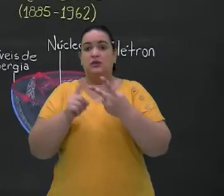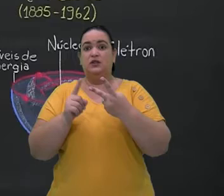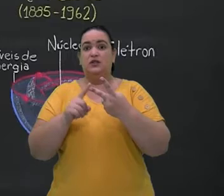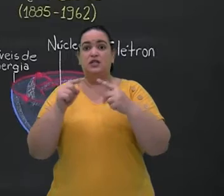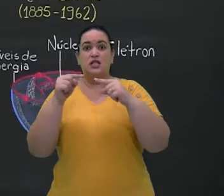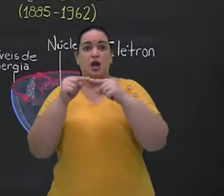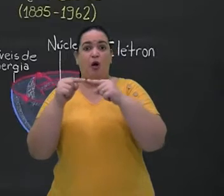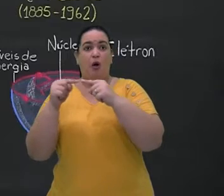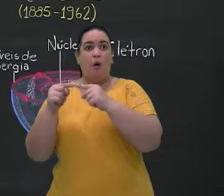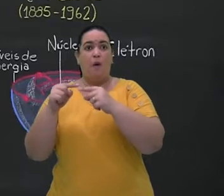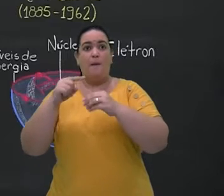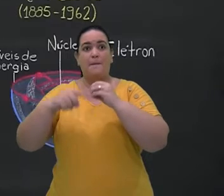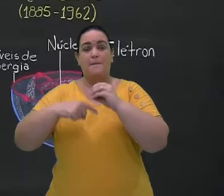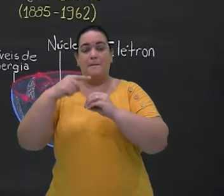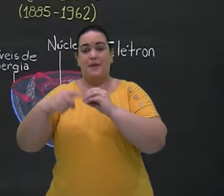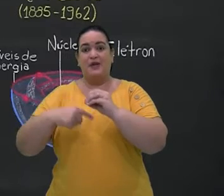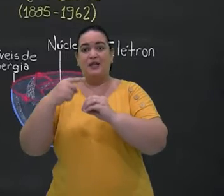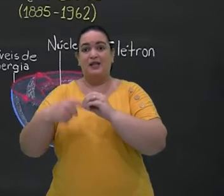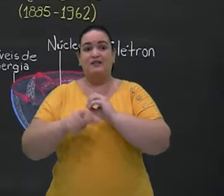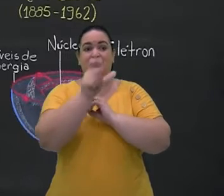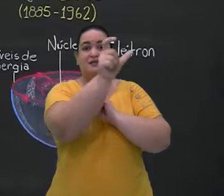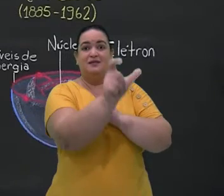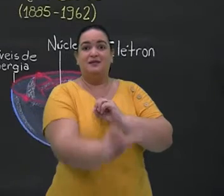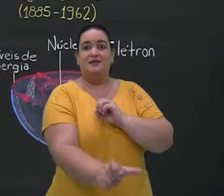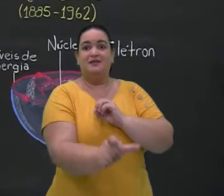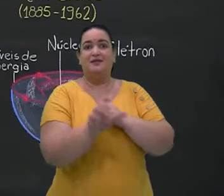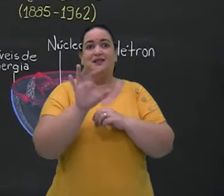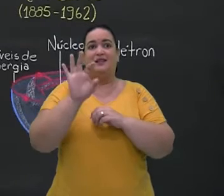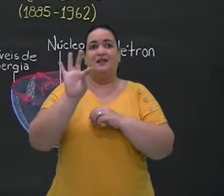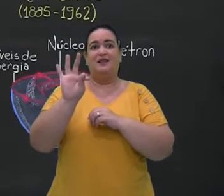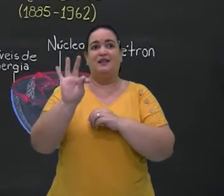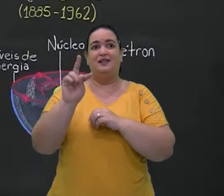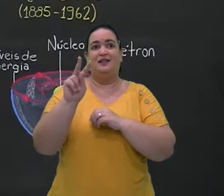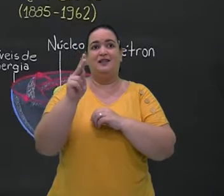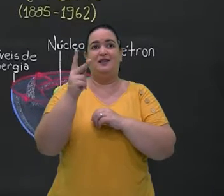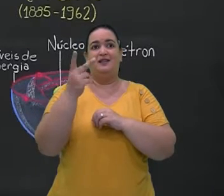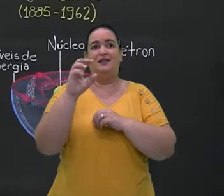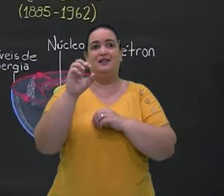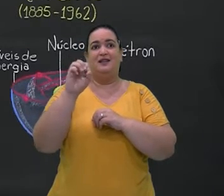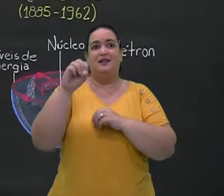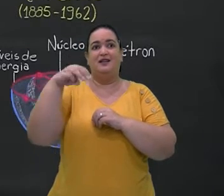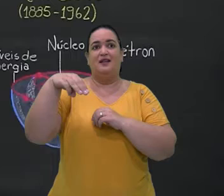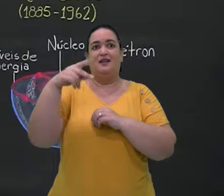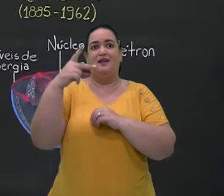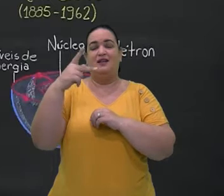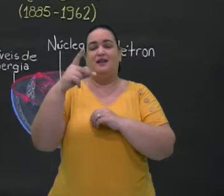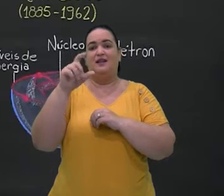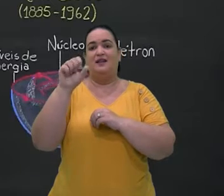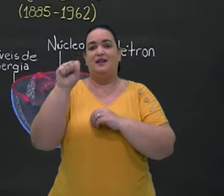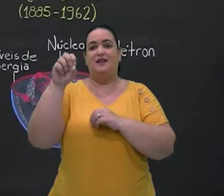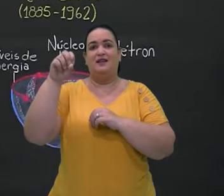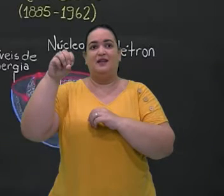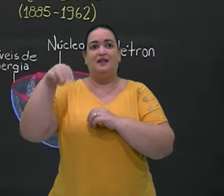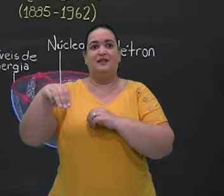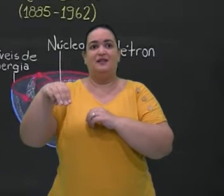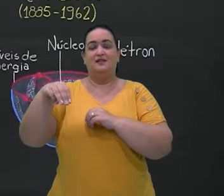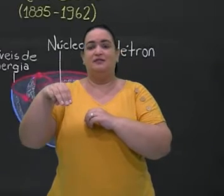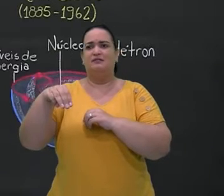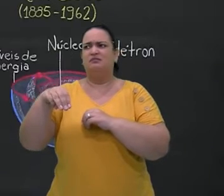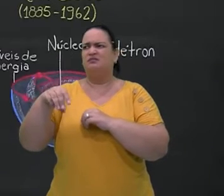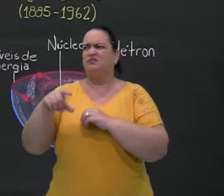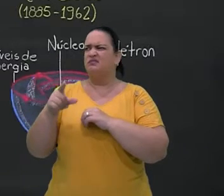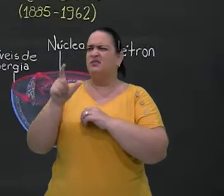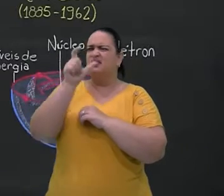da história da química, a gente pode falar do modelo de Thomson. Tá. Como é que Thomson chega à ideia do